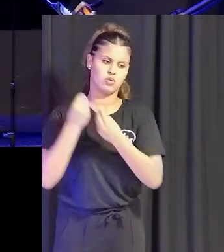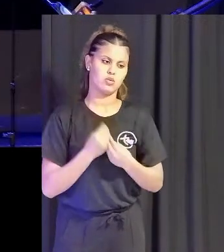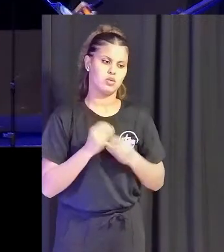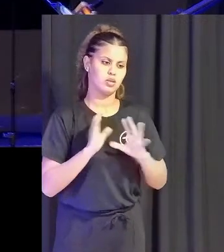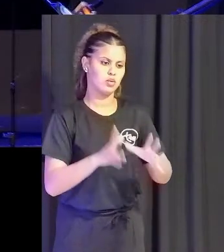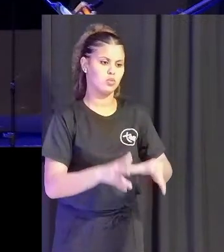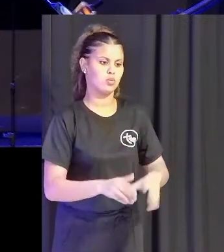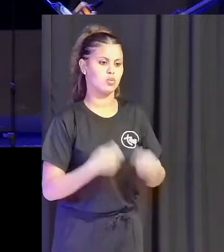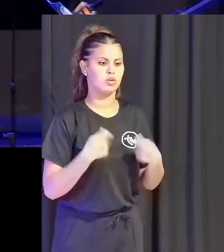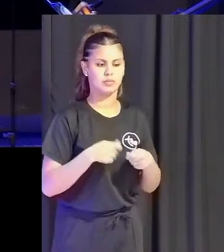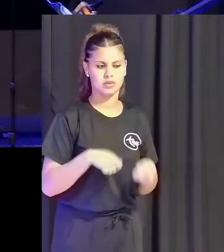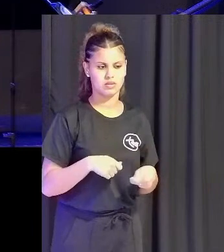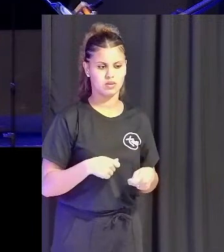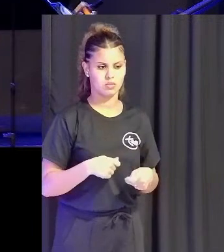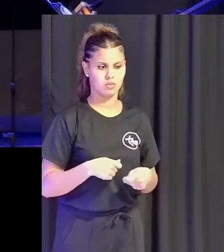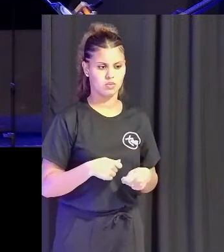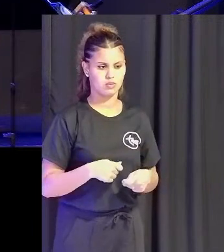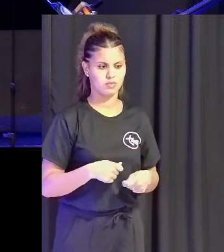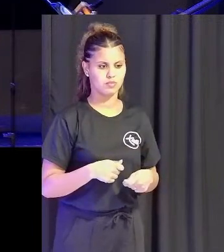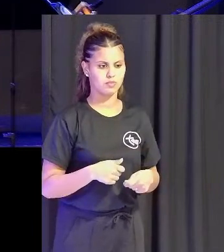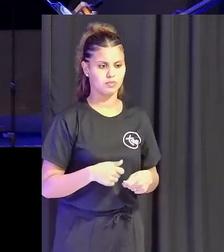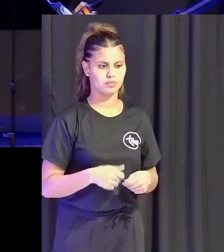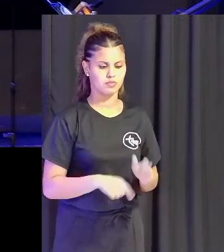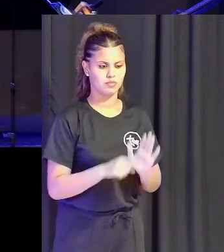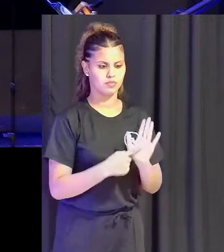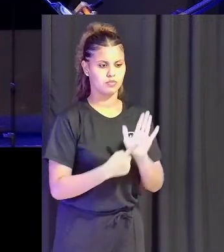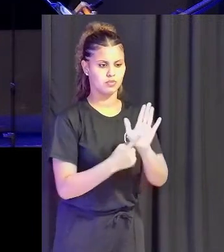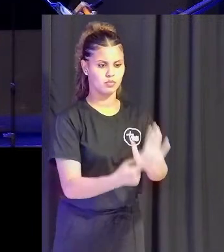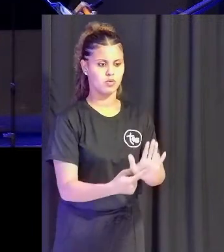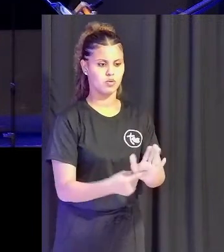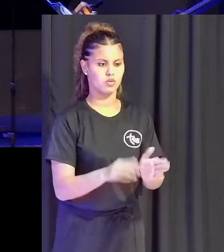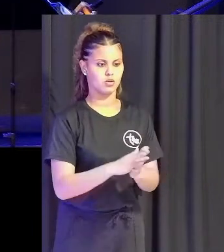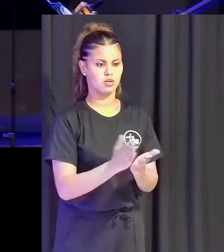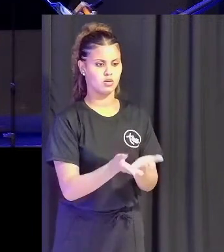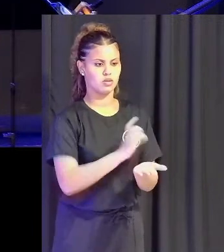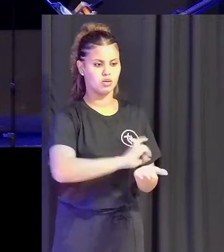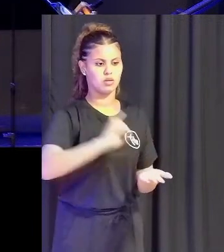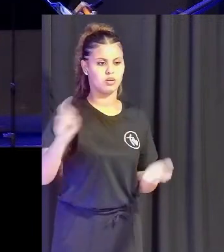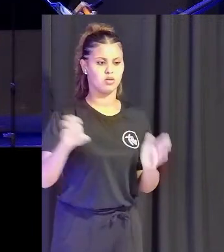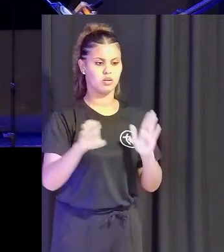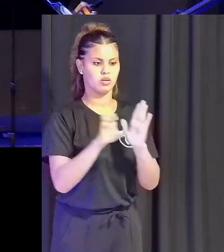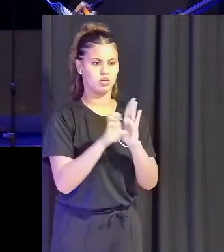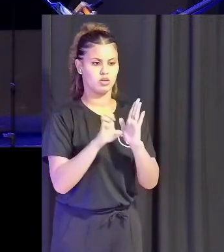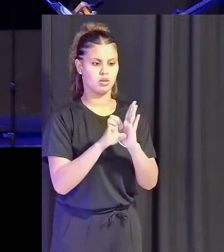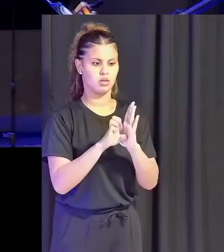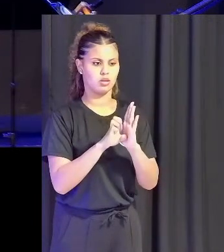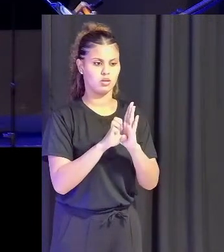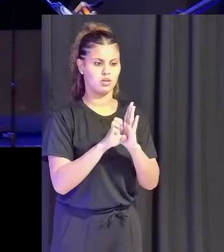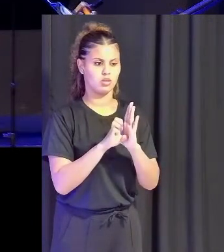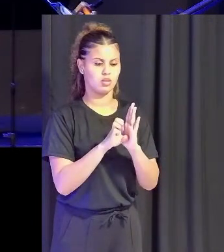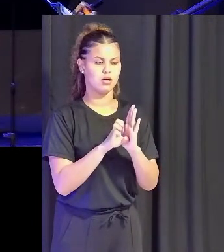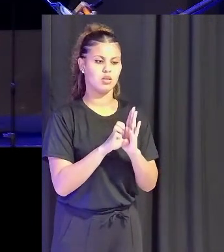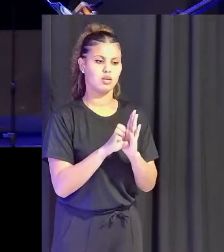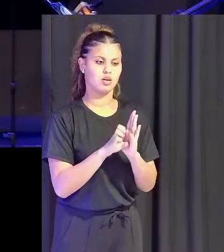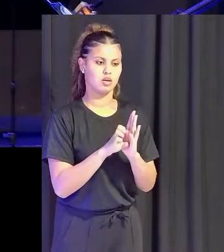é uma referência a Êxodo 16, 15, quando Deus mandou maná para que os alimentarem.